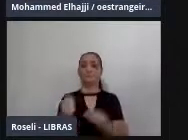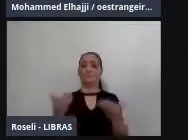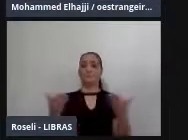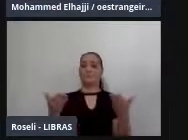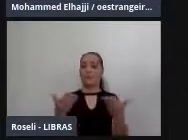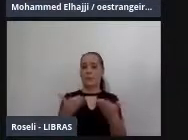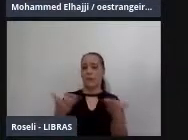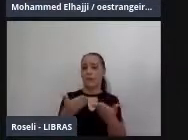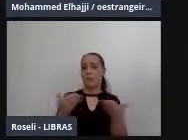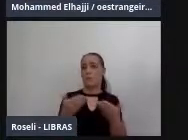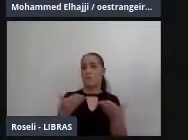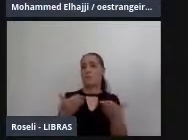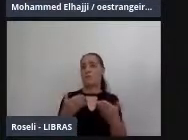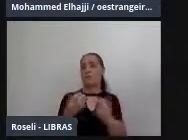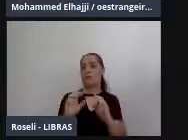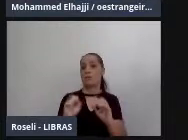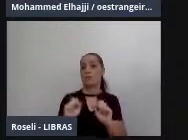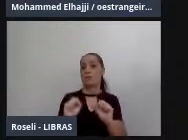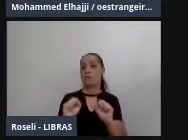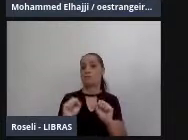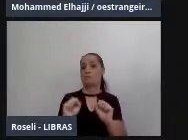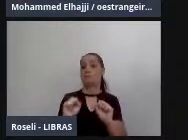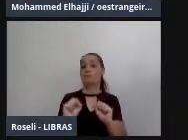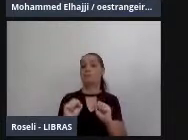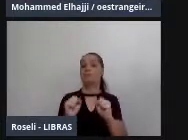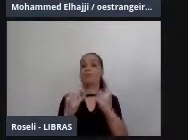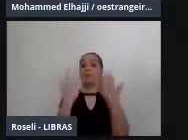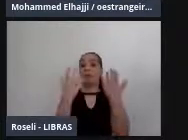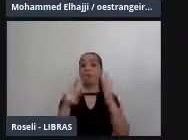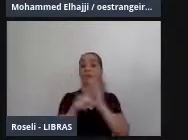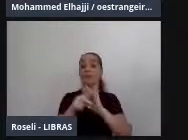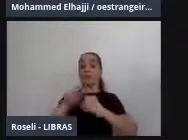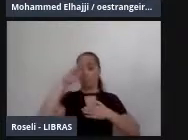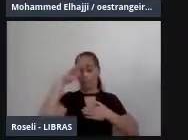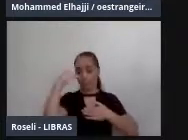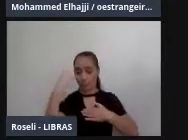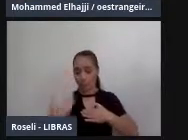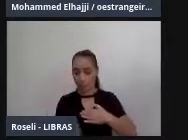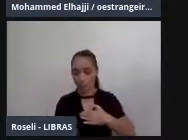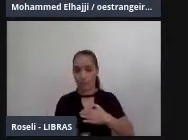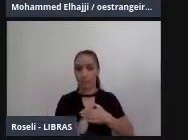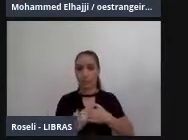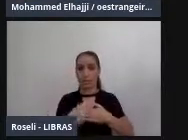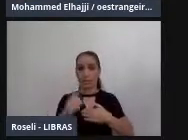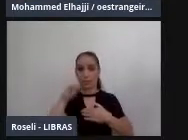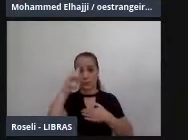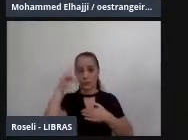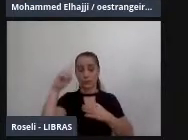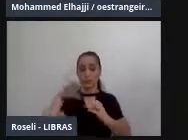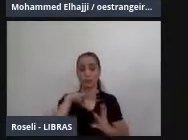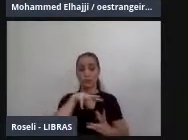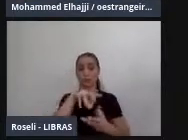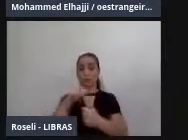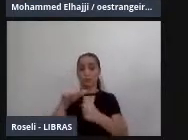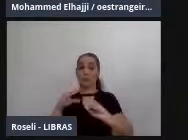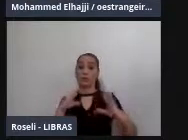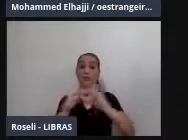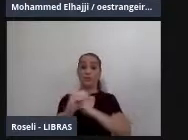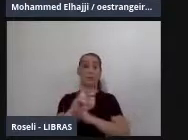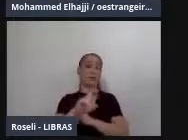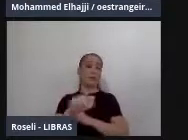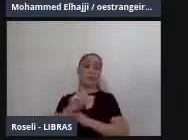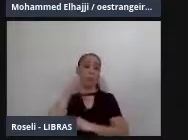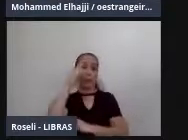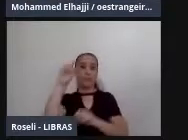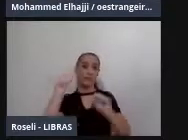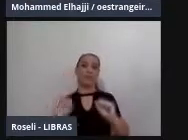um evento em homenagem ao Dia Mundial do Refugiado, porque não é uma data para se celebrar, né, de forma